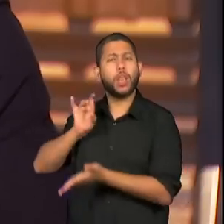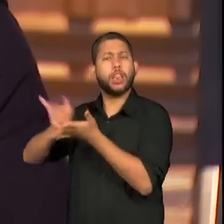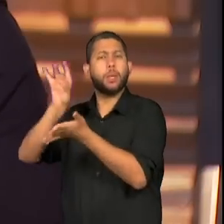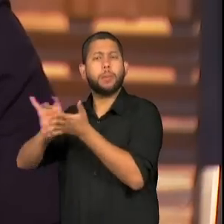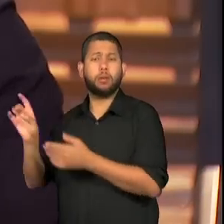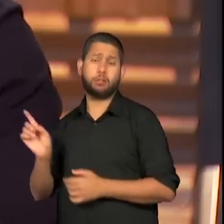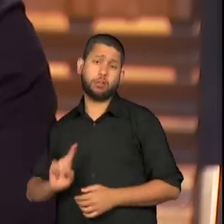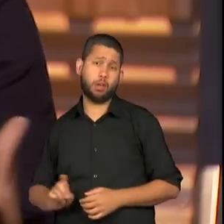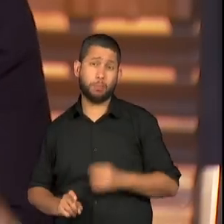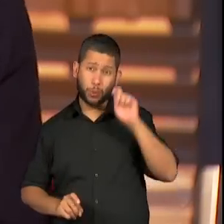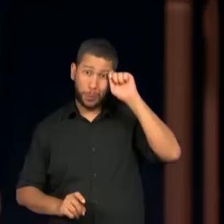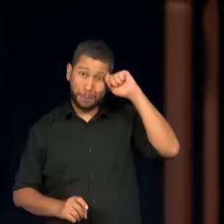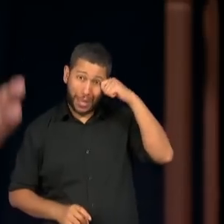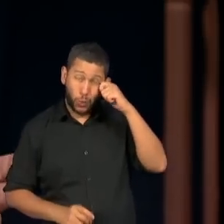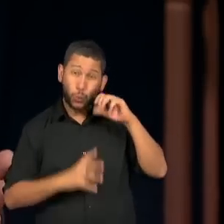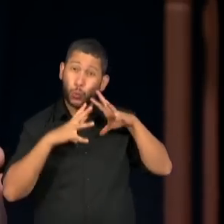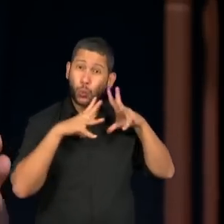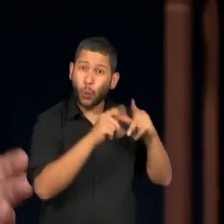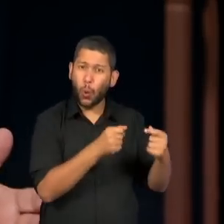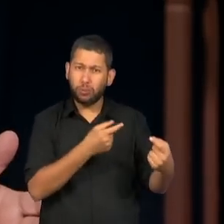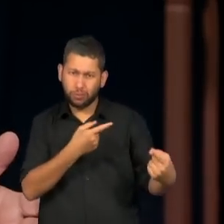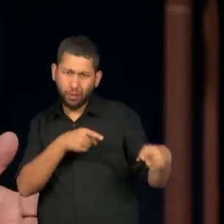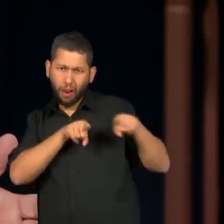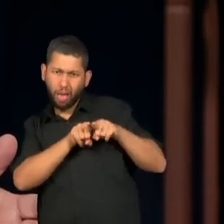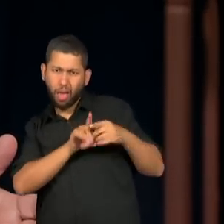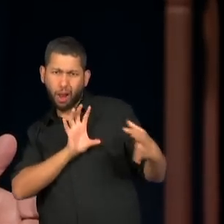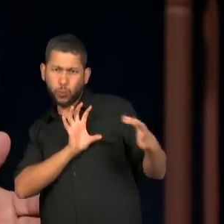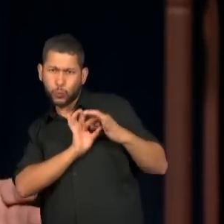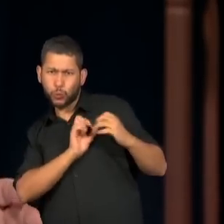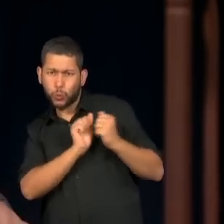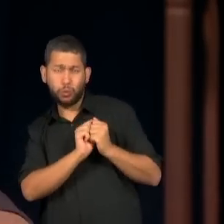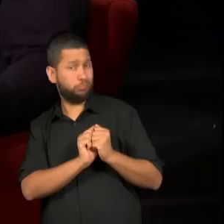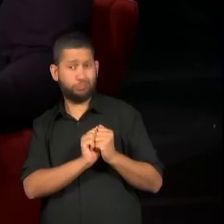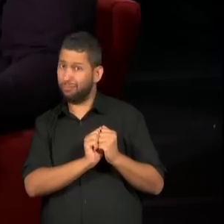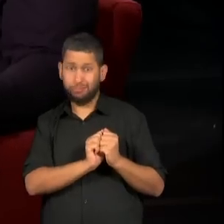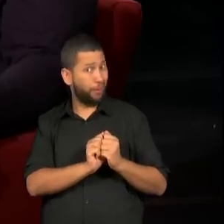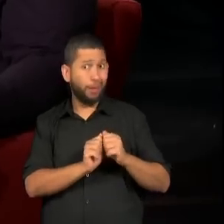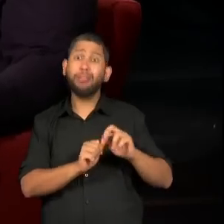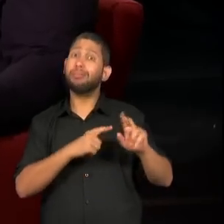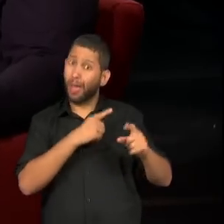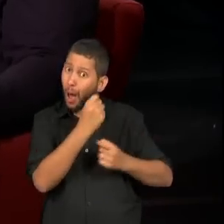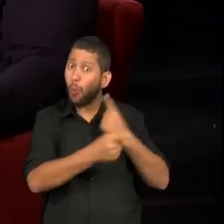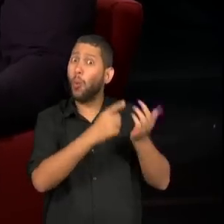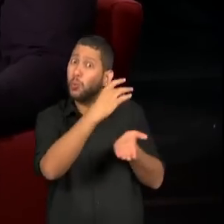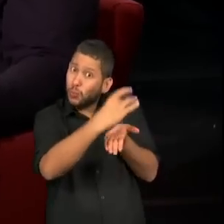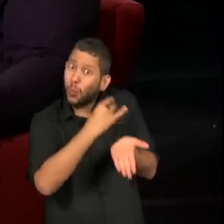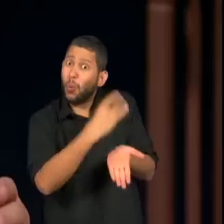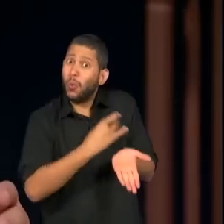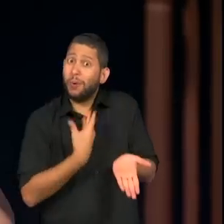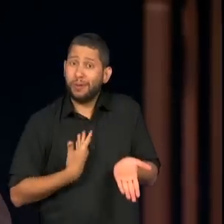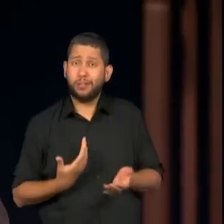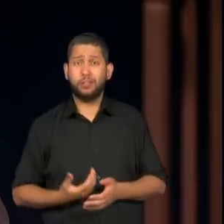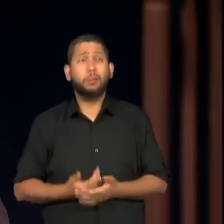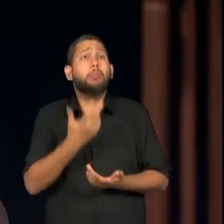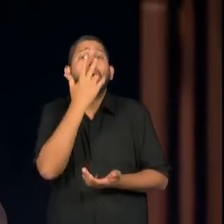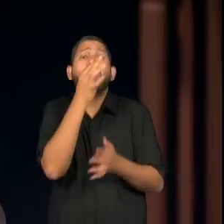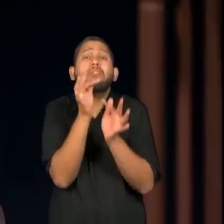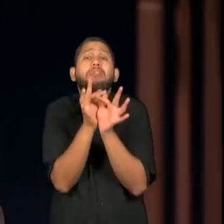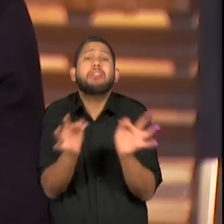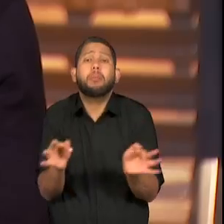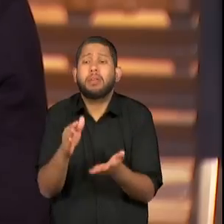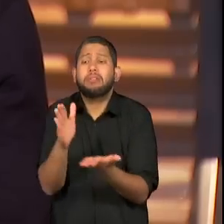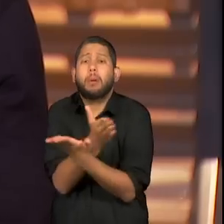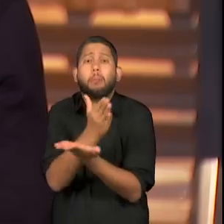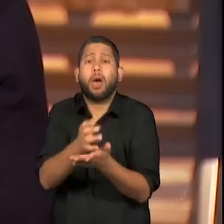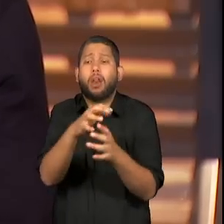os pretos como aliados. Dividir de uma maneira muito simplória, né? Não é assim que funciona. Não é assim, não, né? É assim. Ainda mais dia, nesse país. Não,